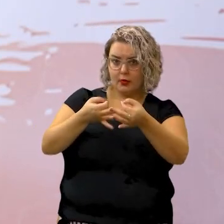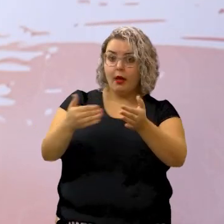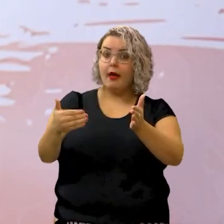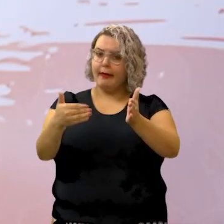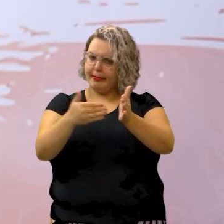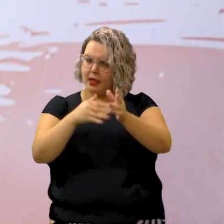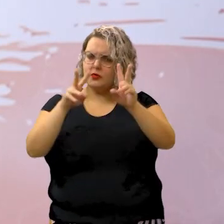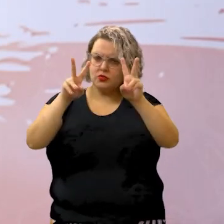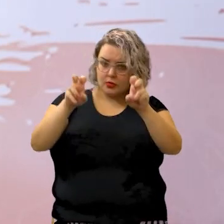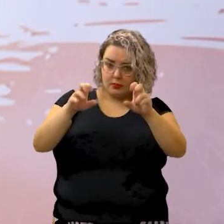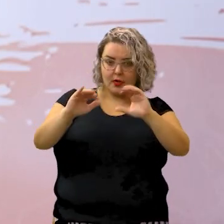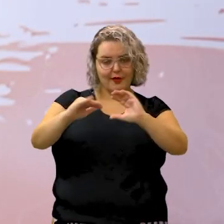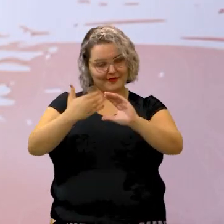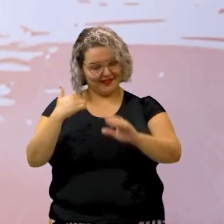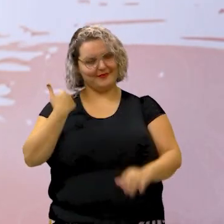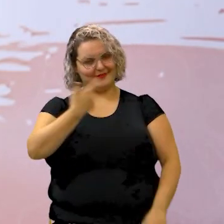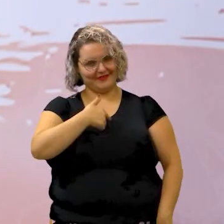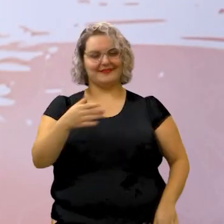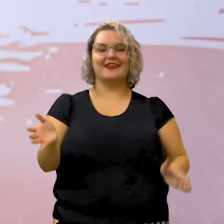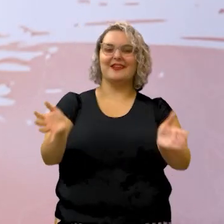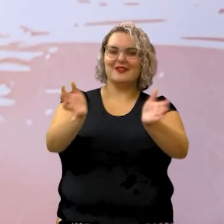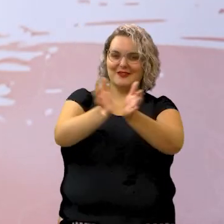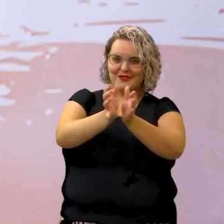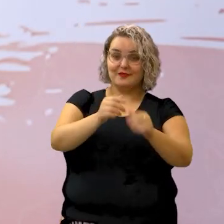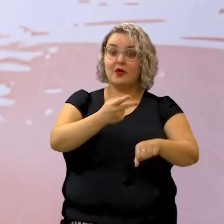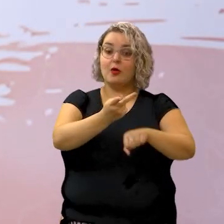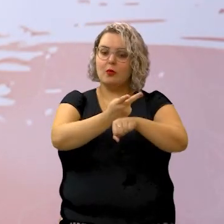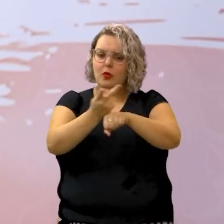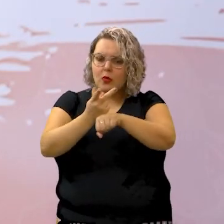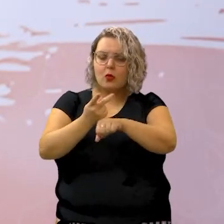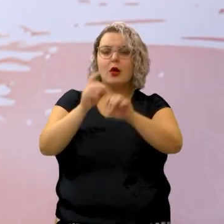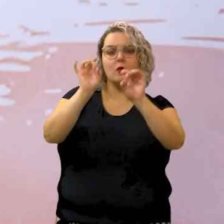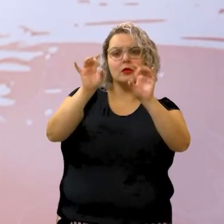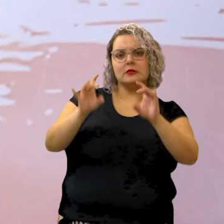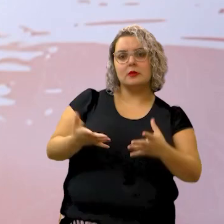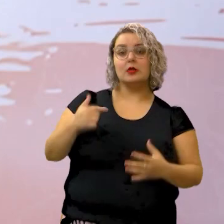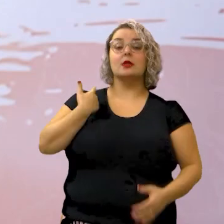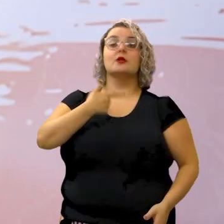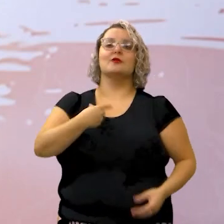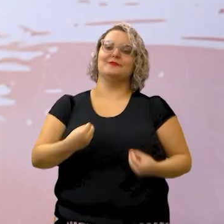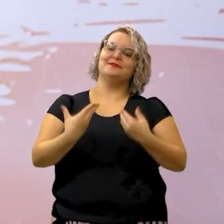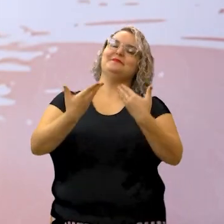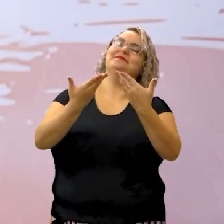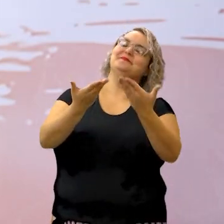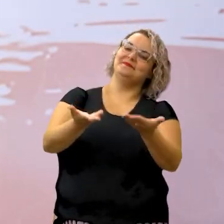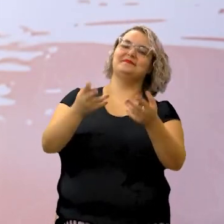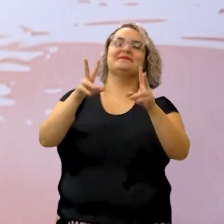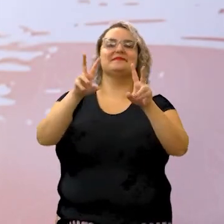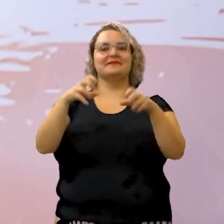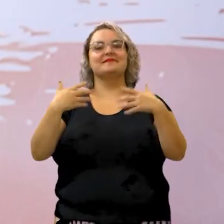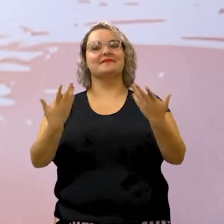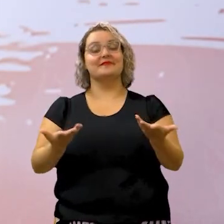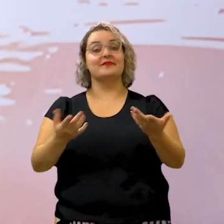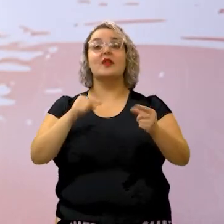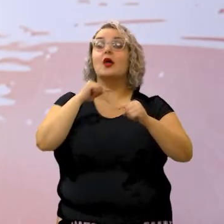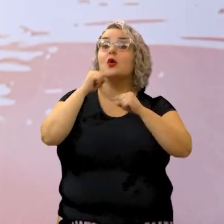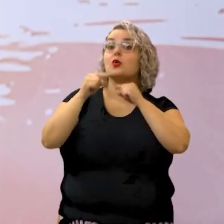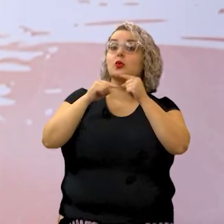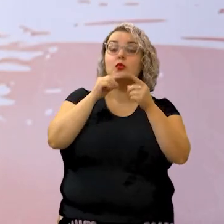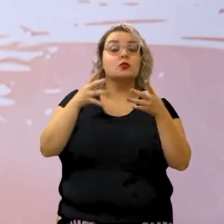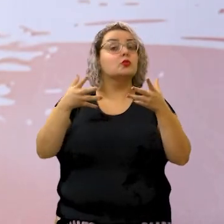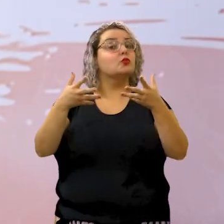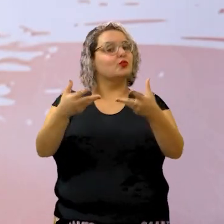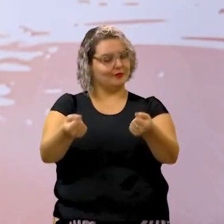tema, é só mandar para cá que a nossa produção vai atrás de um especialista que a gente traz esse tema para cá e tira todas